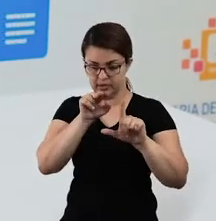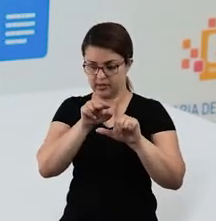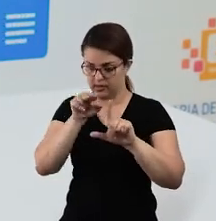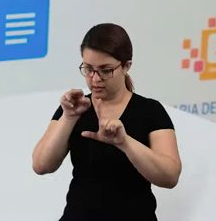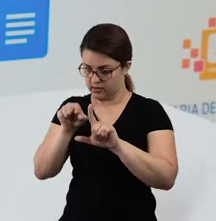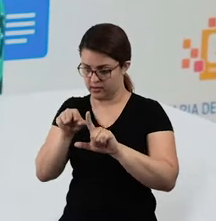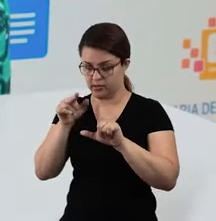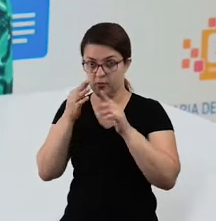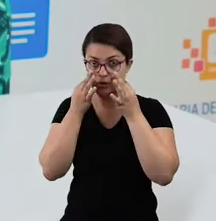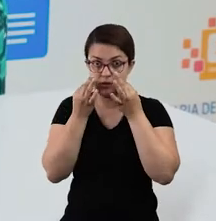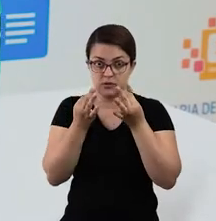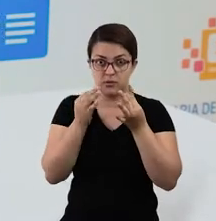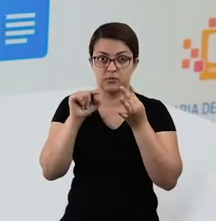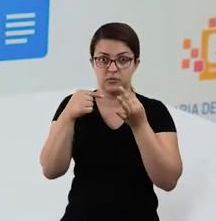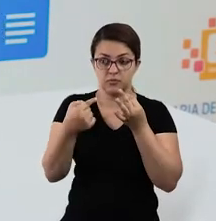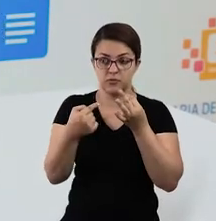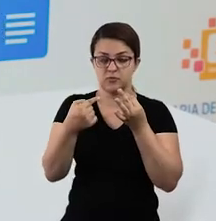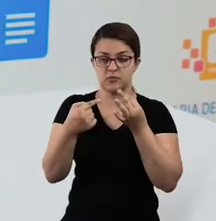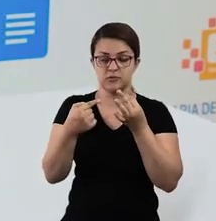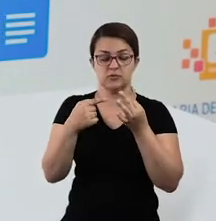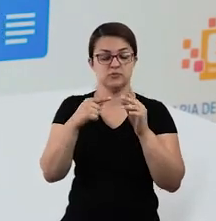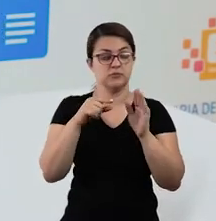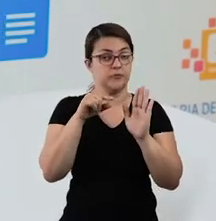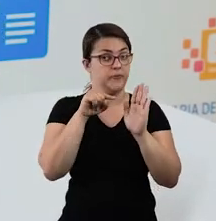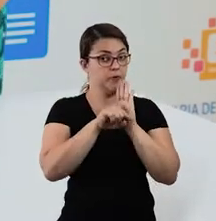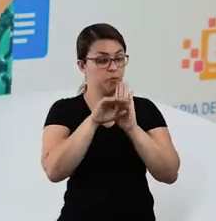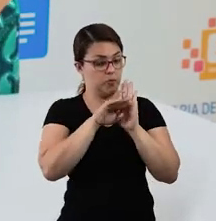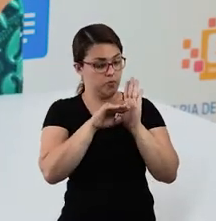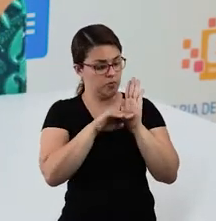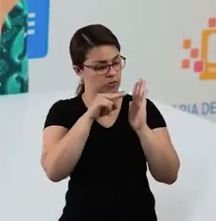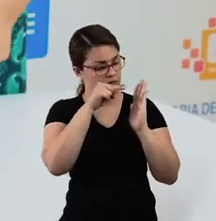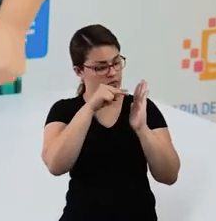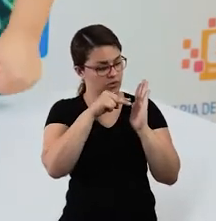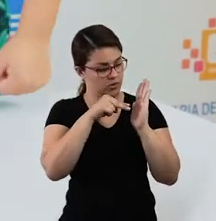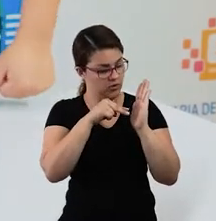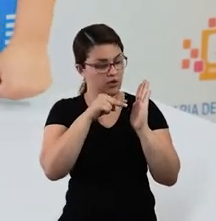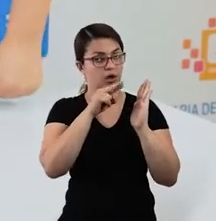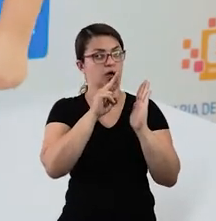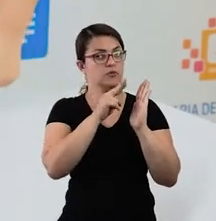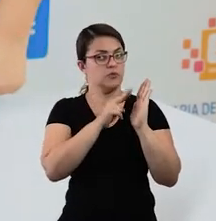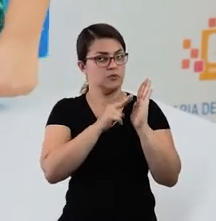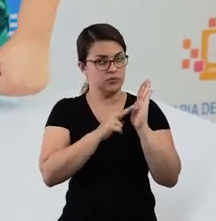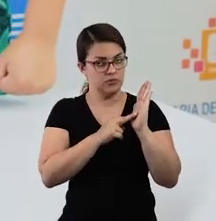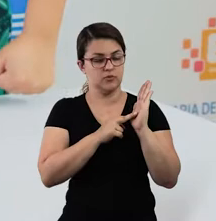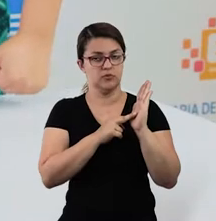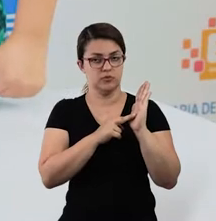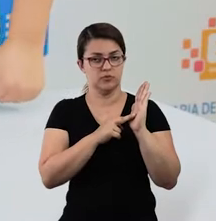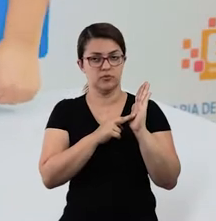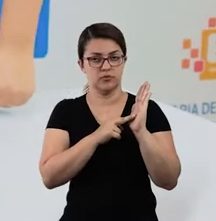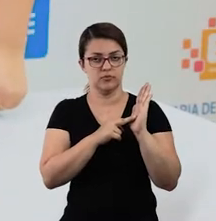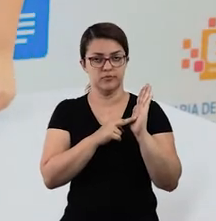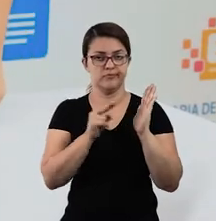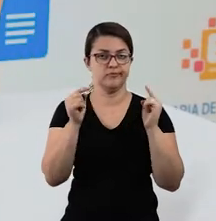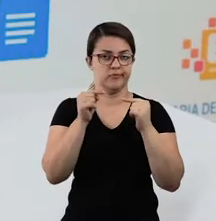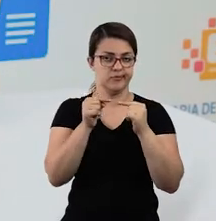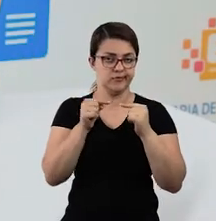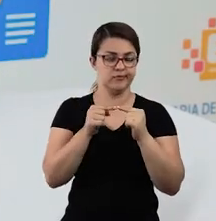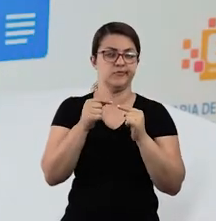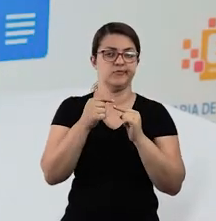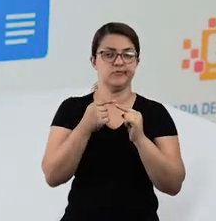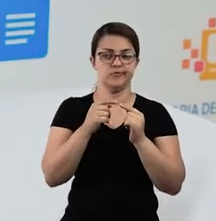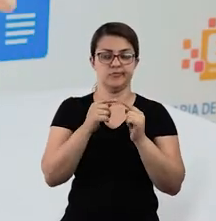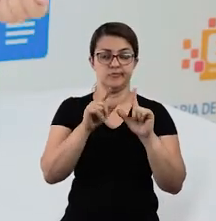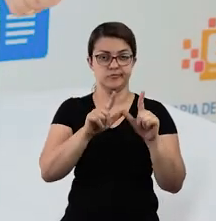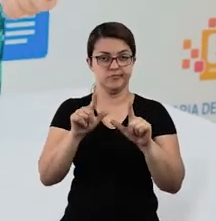atenção. E em seguida, tem a interpretação, onde vai ter as perguntas referentes a esse quadrinho que você acabou de